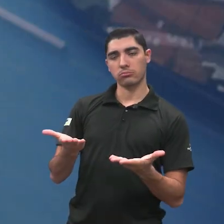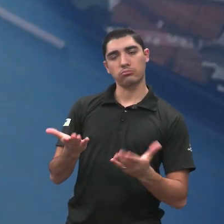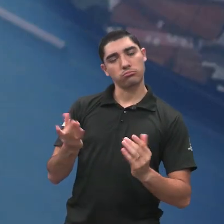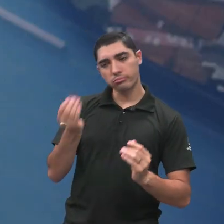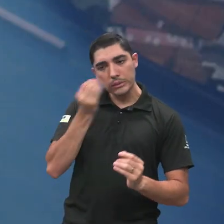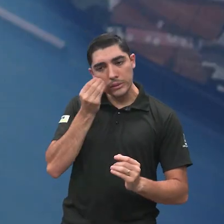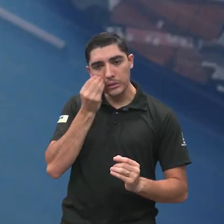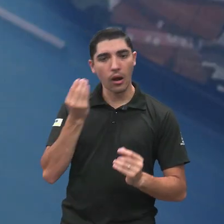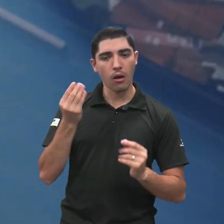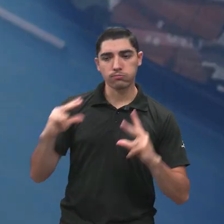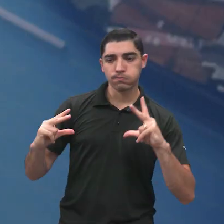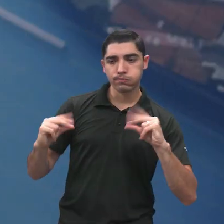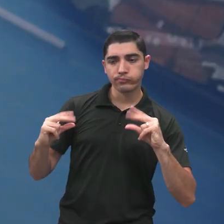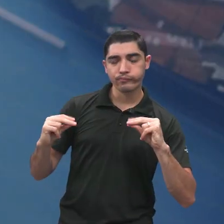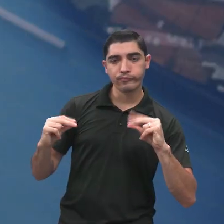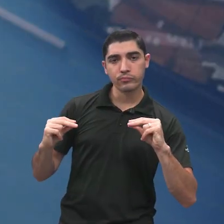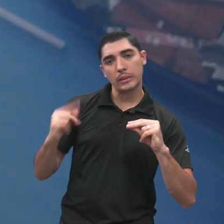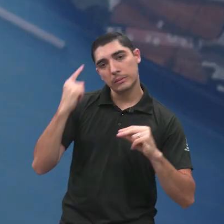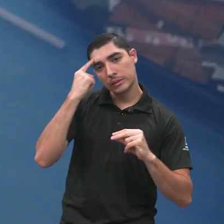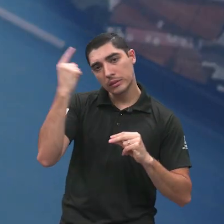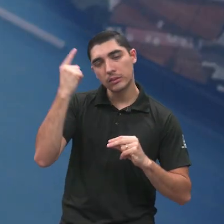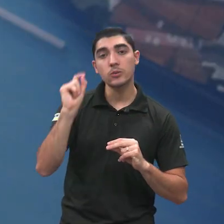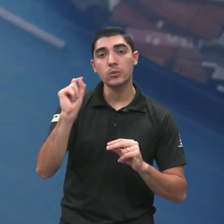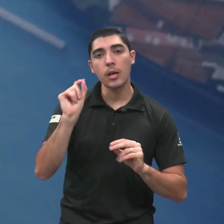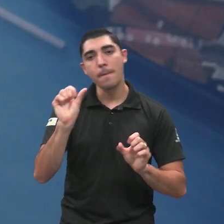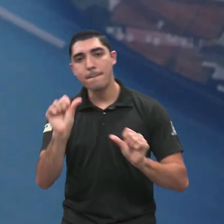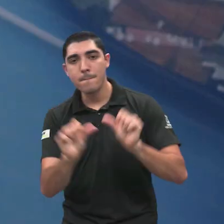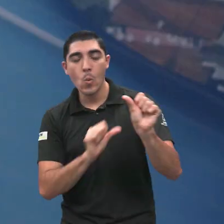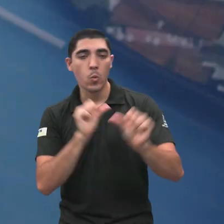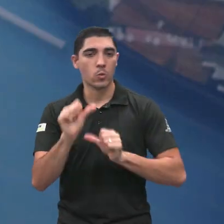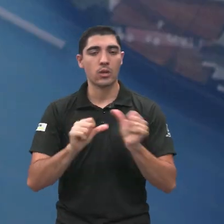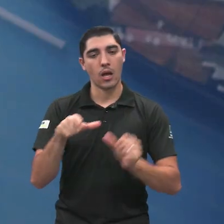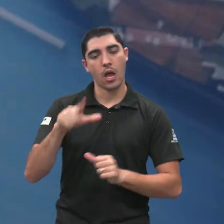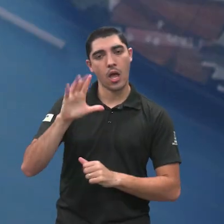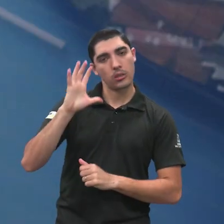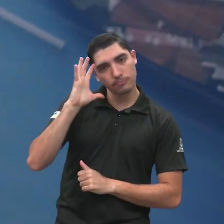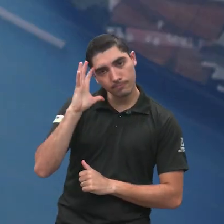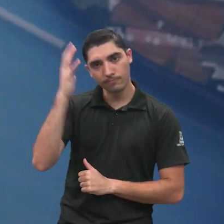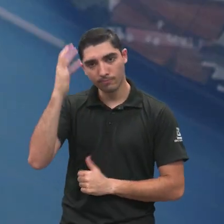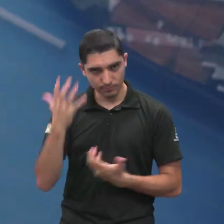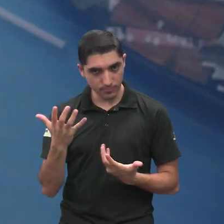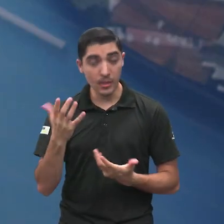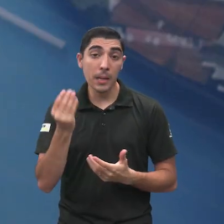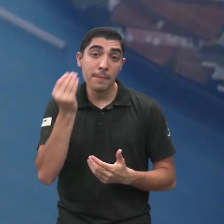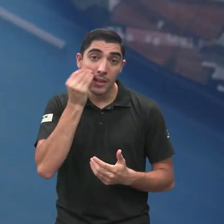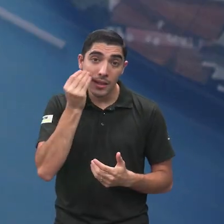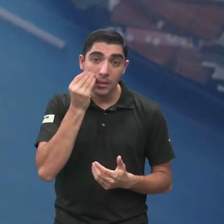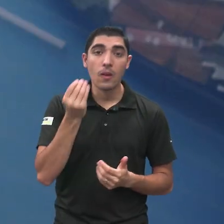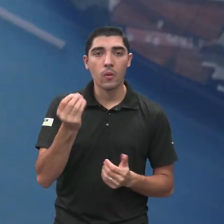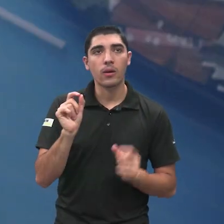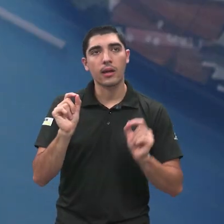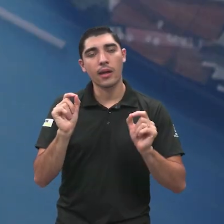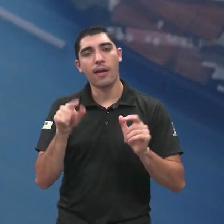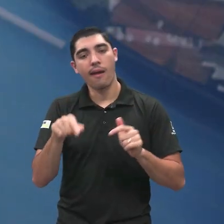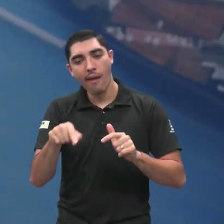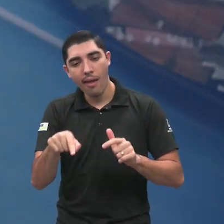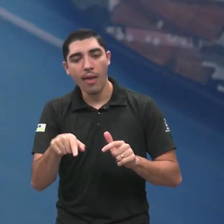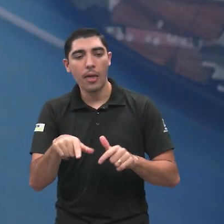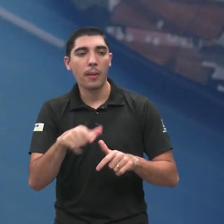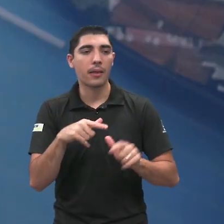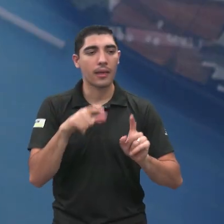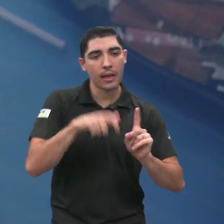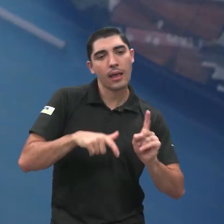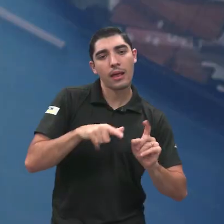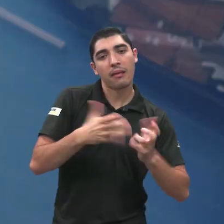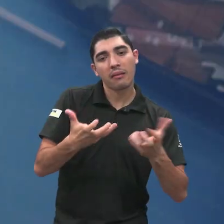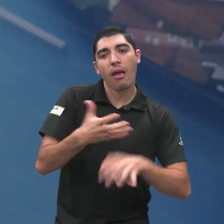que haja, assim, uma modificação, para que possamos acrescentar justamente a formatura daquela